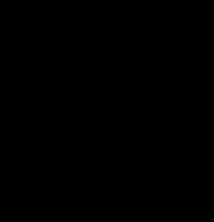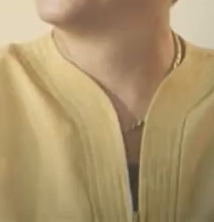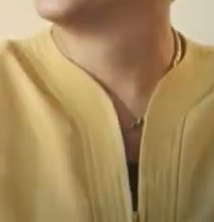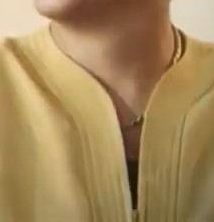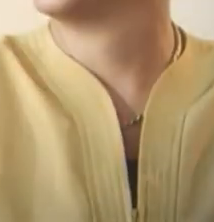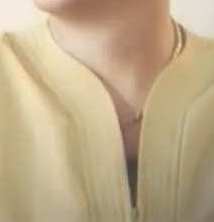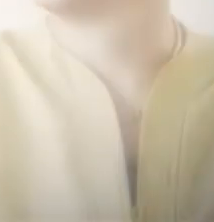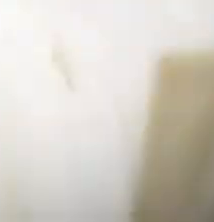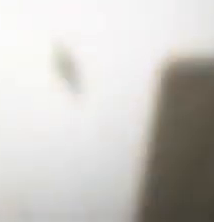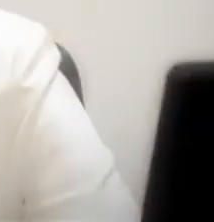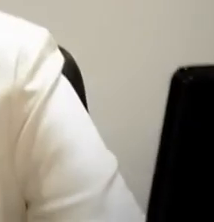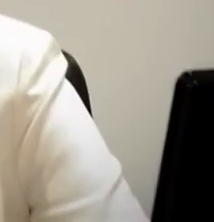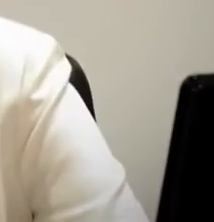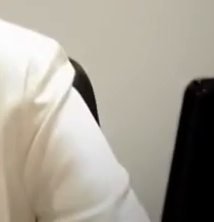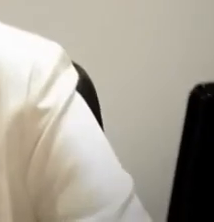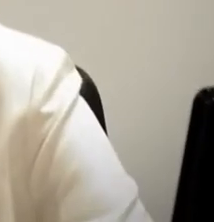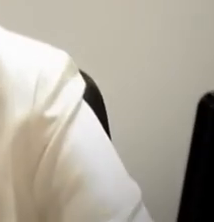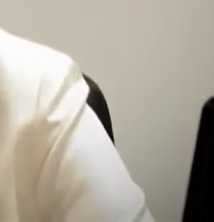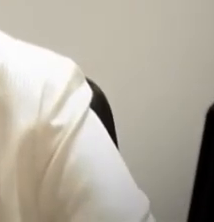o